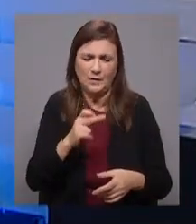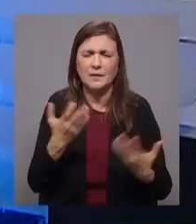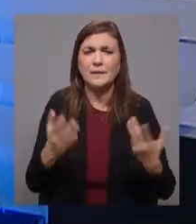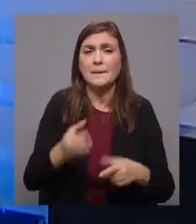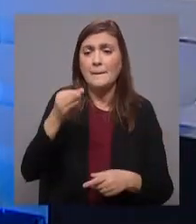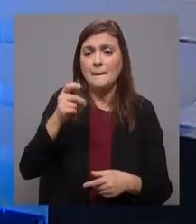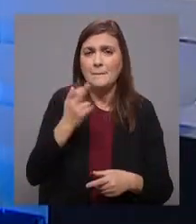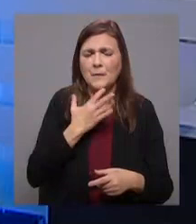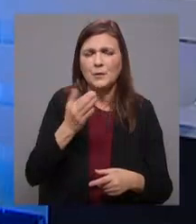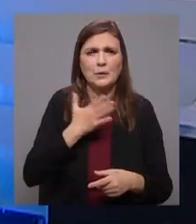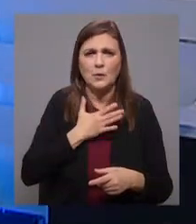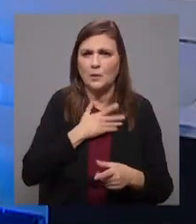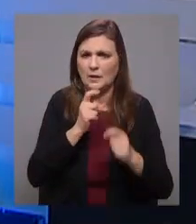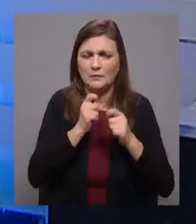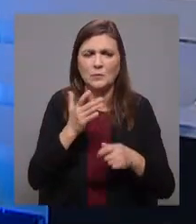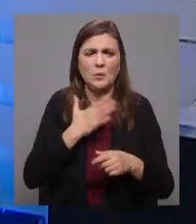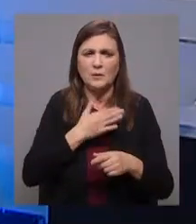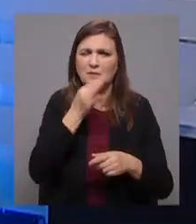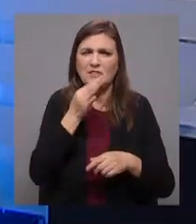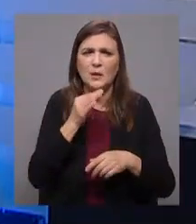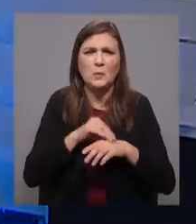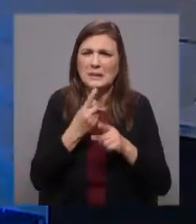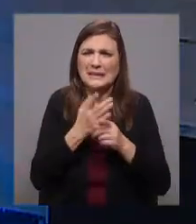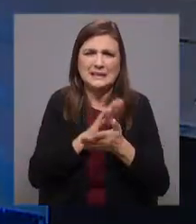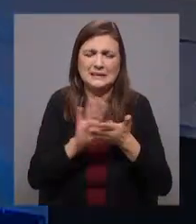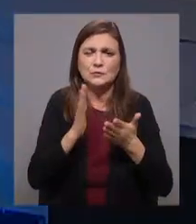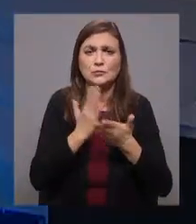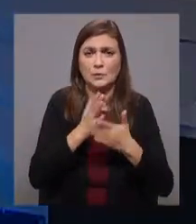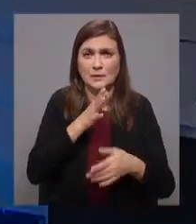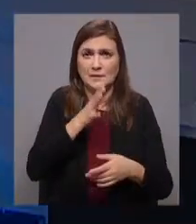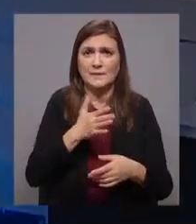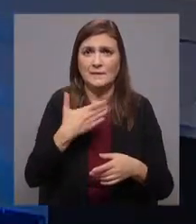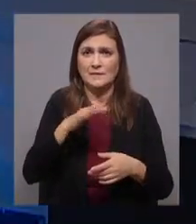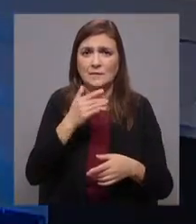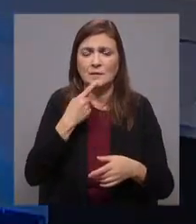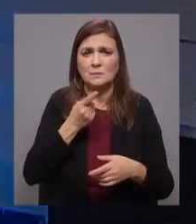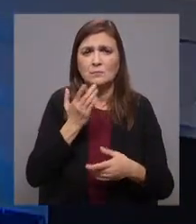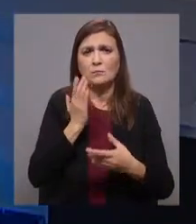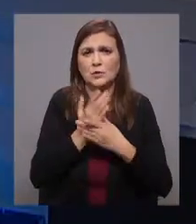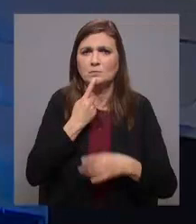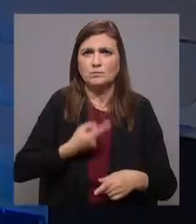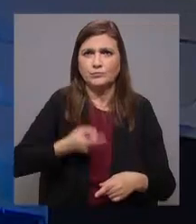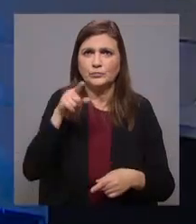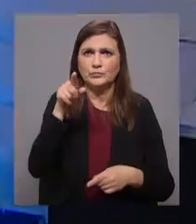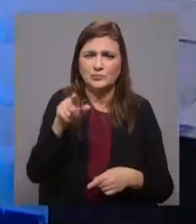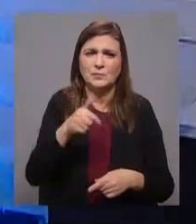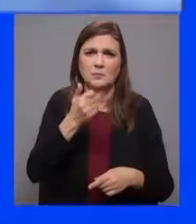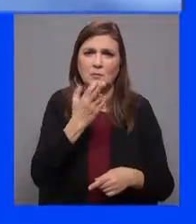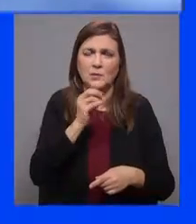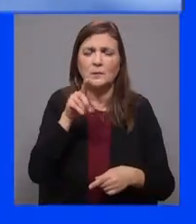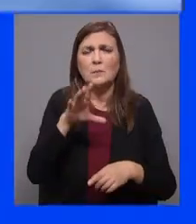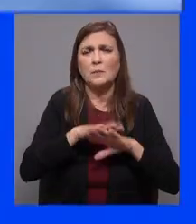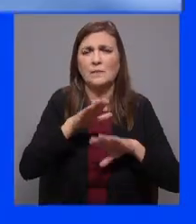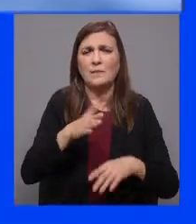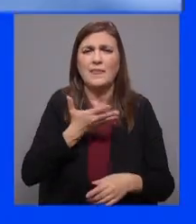não quis gravar entrevista nem fazer comentários, apenas afirmou que vai processar Bruno de Carvalho por difamação. O